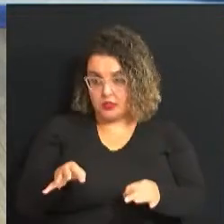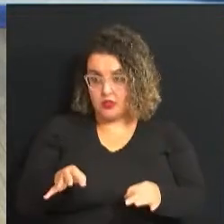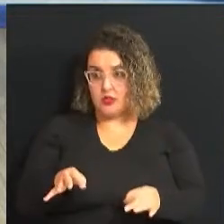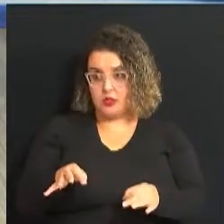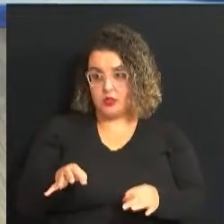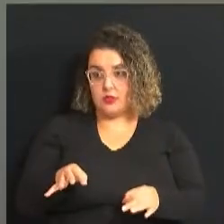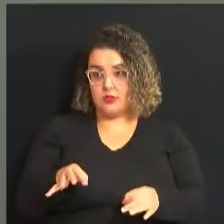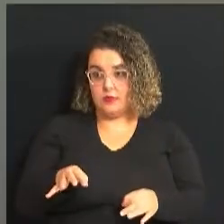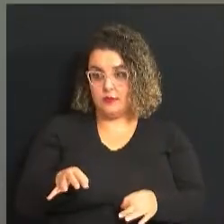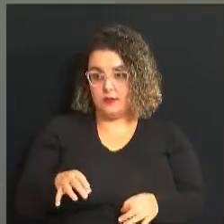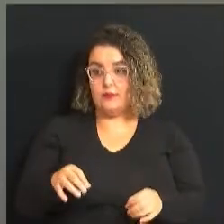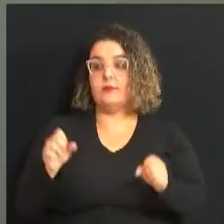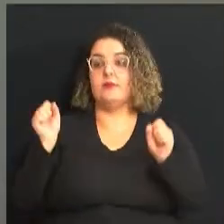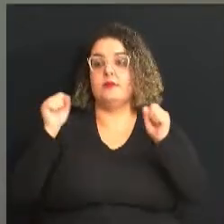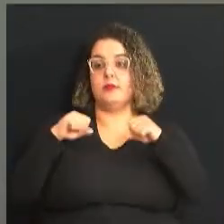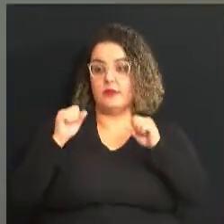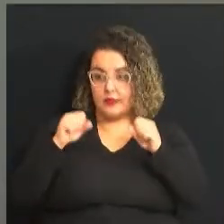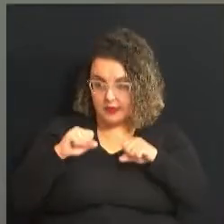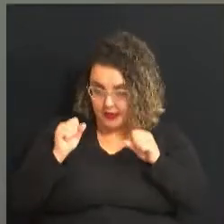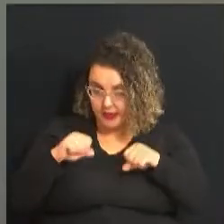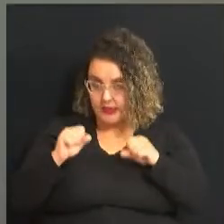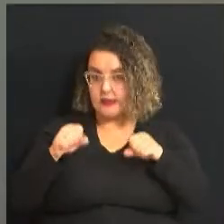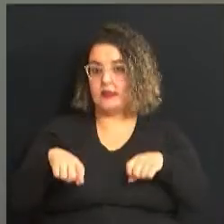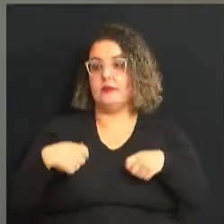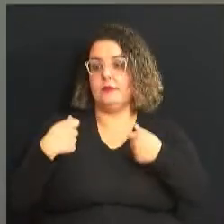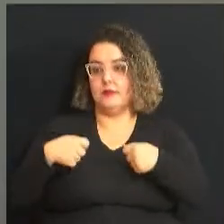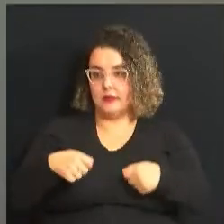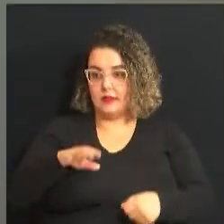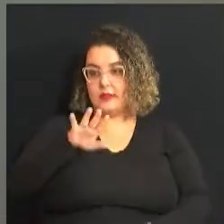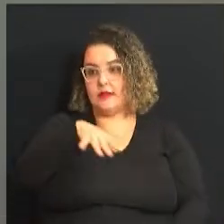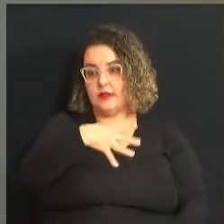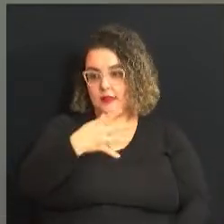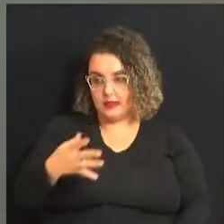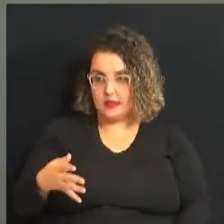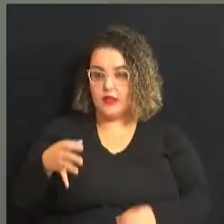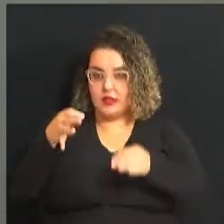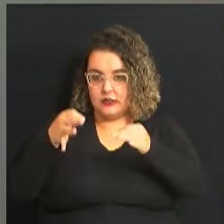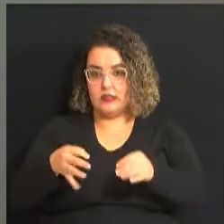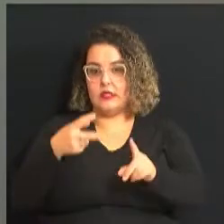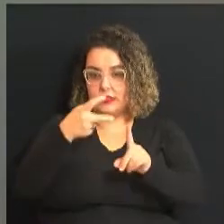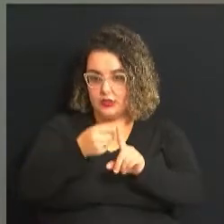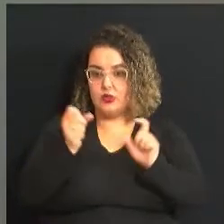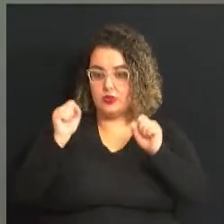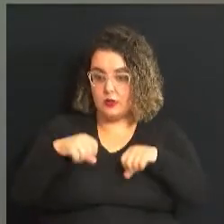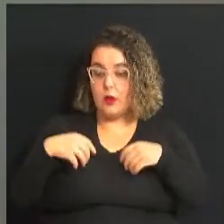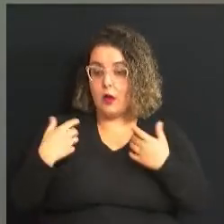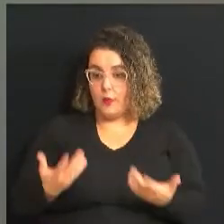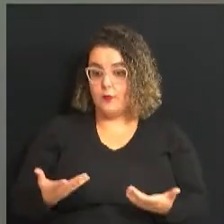Precisa estar com a caderneta em dia, sim.